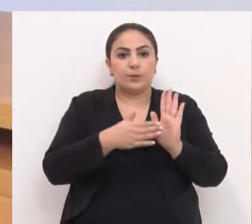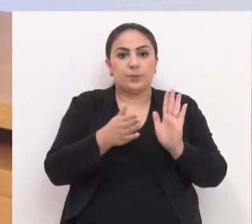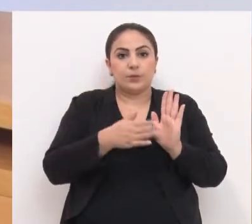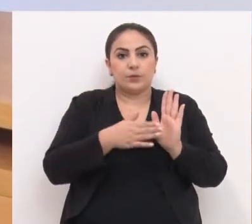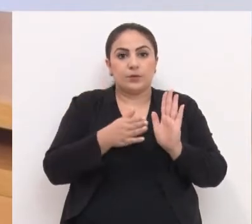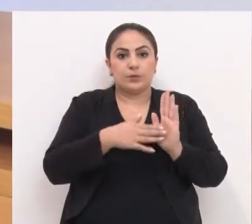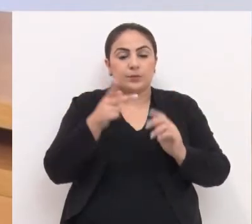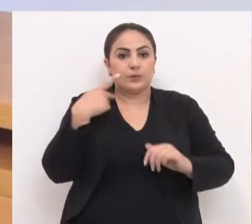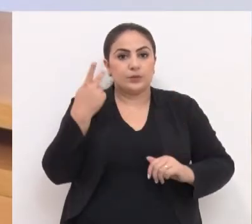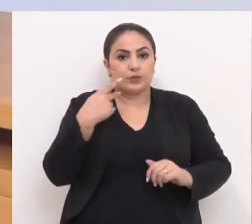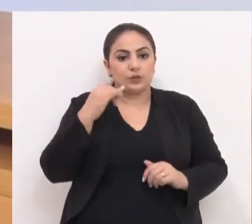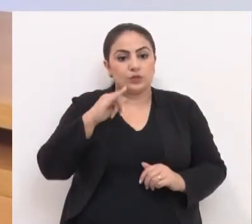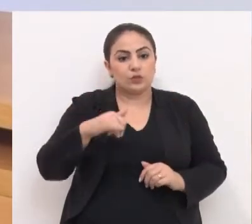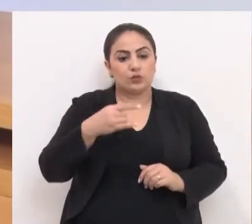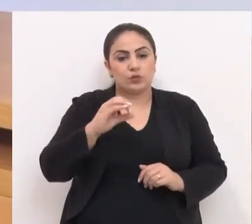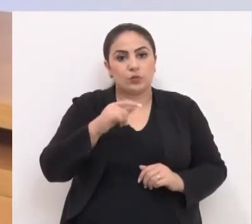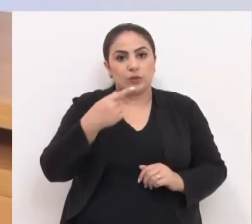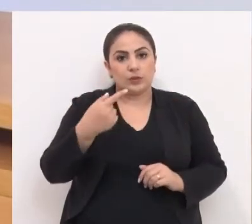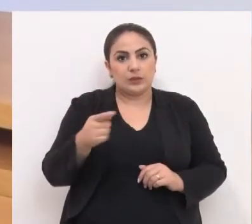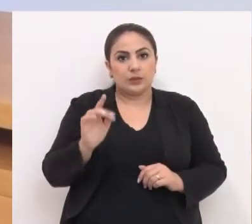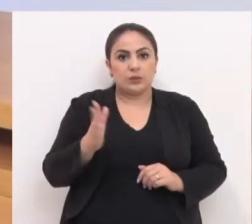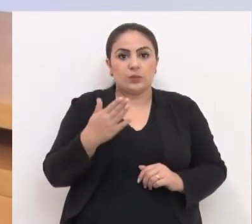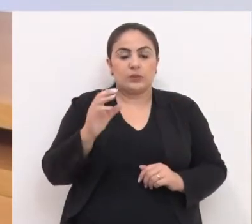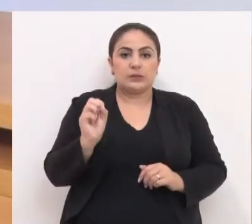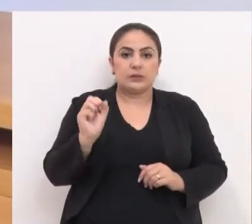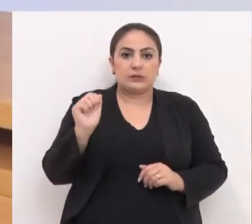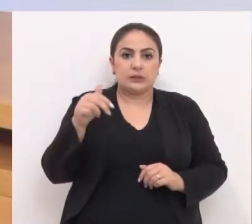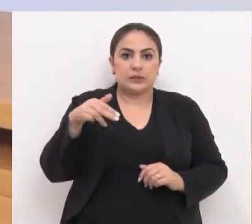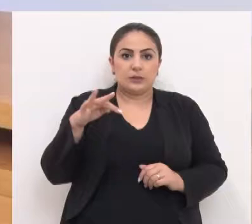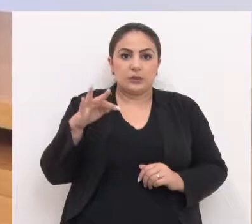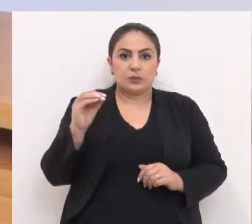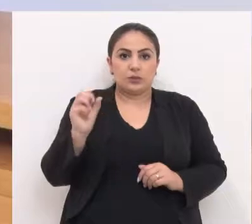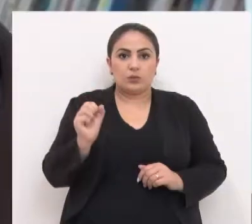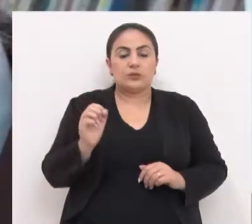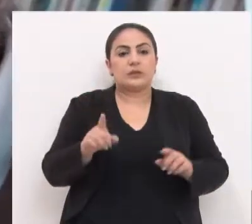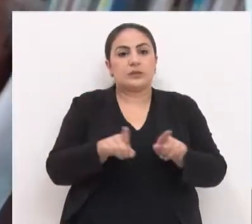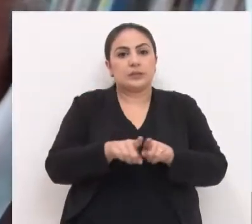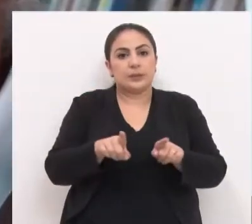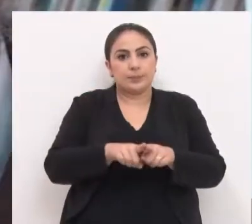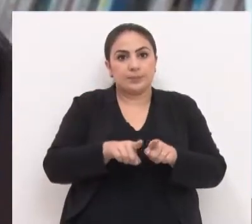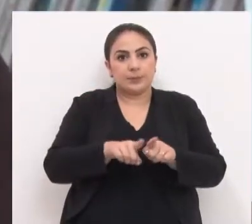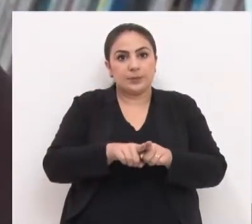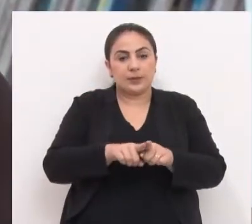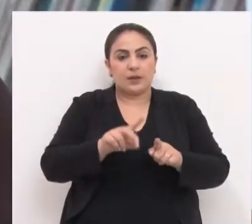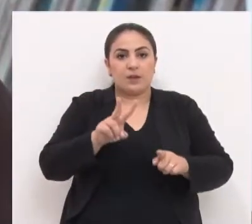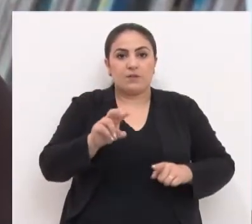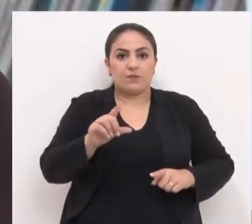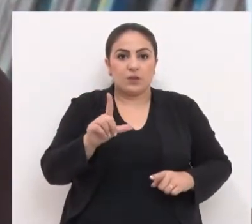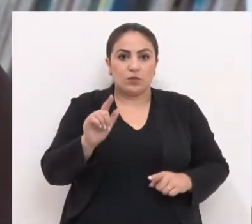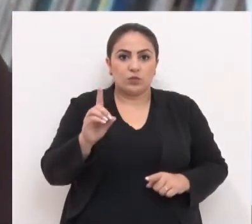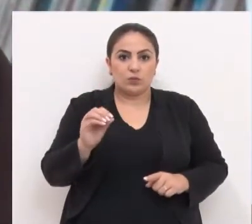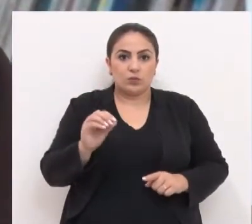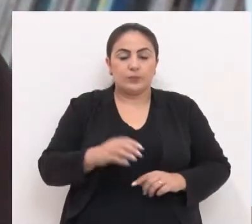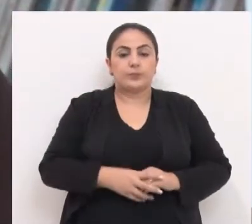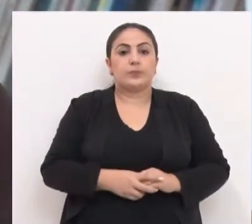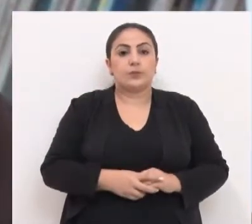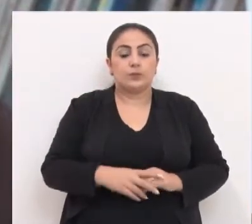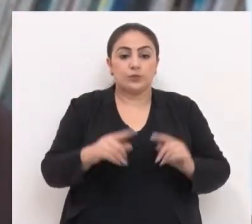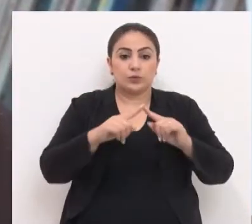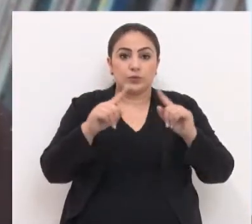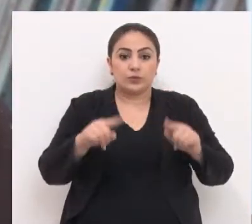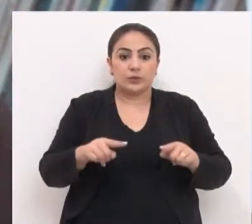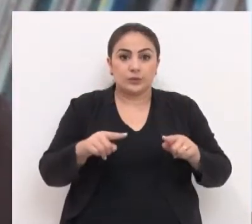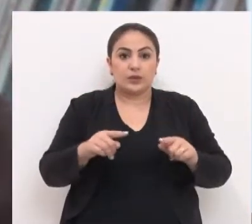foi proposta pelos vereadores João dos Santos e Valdo de Moraes. Funcionário público aposentado,